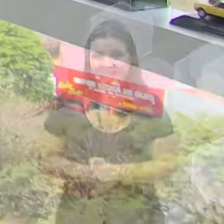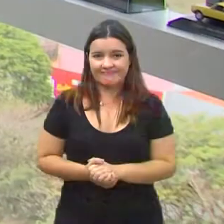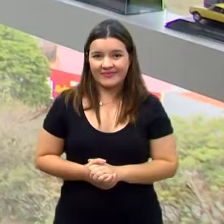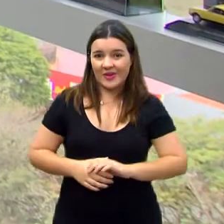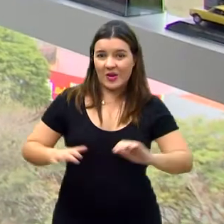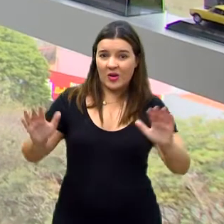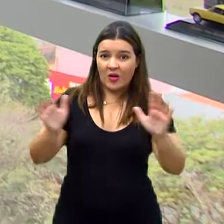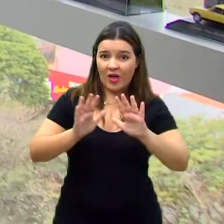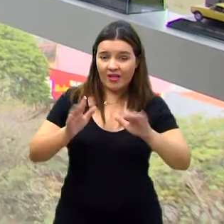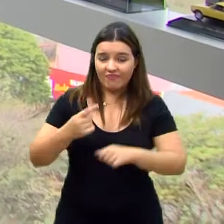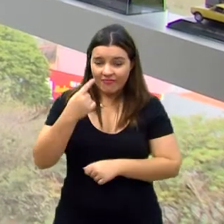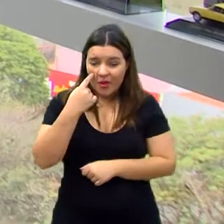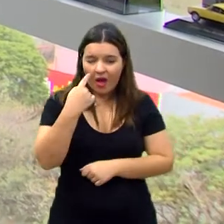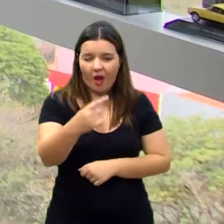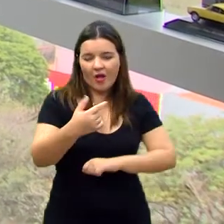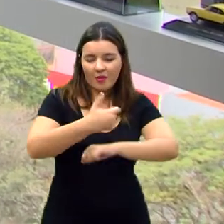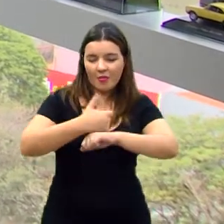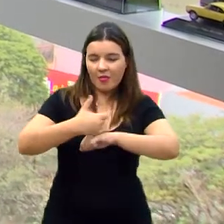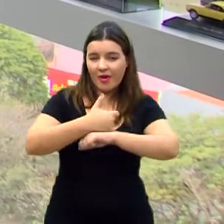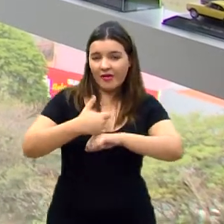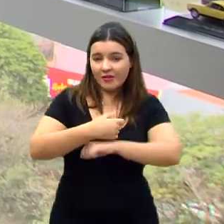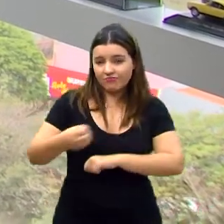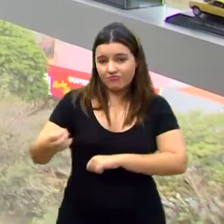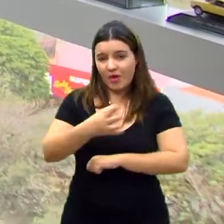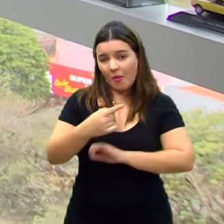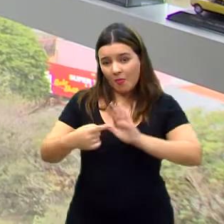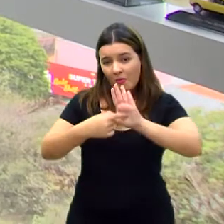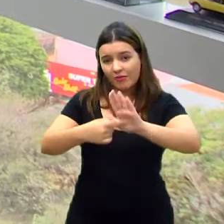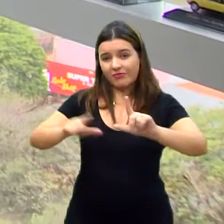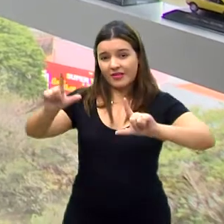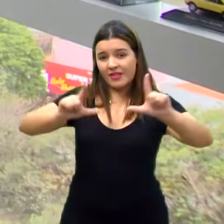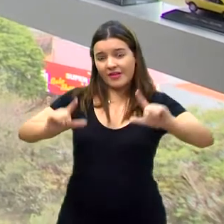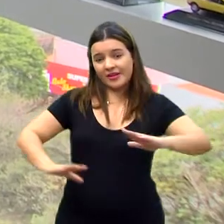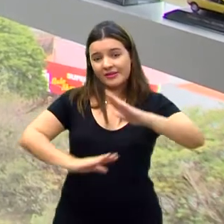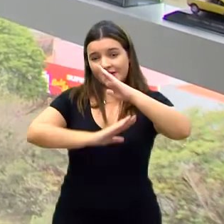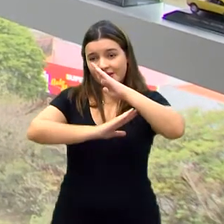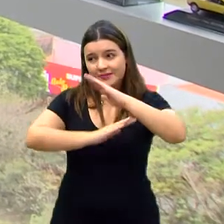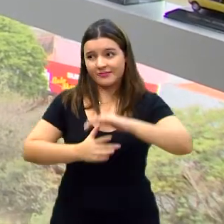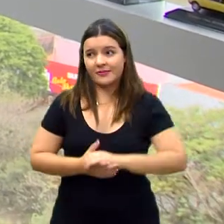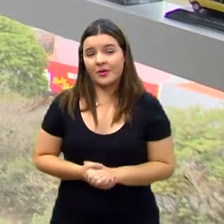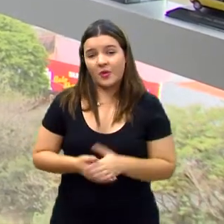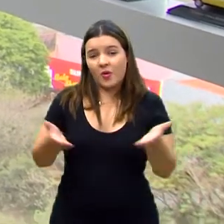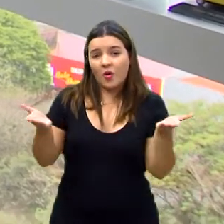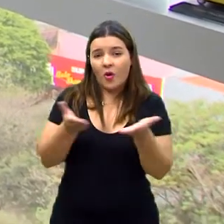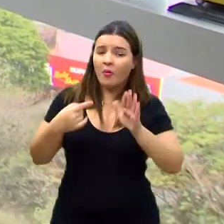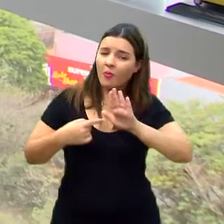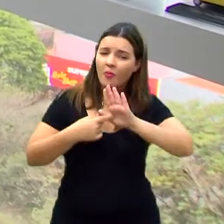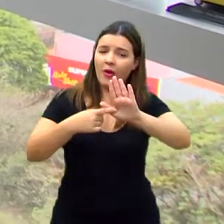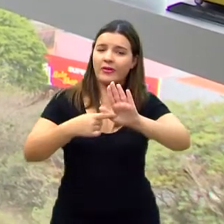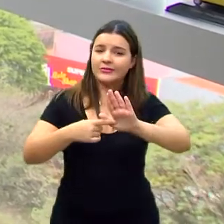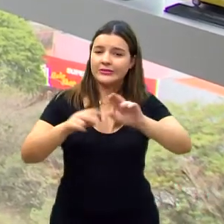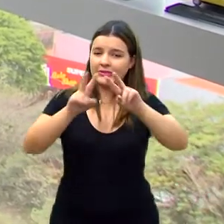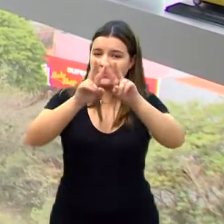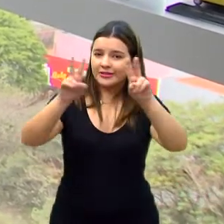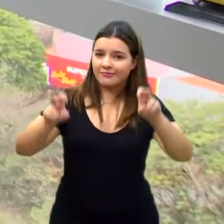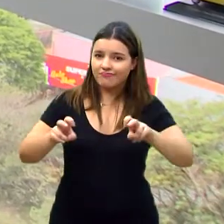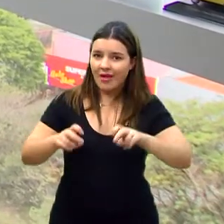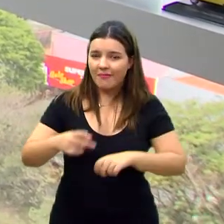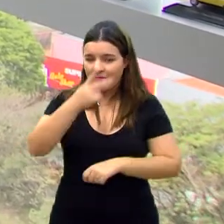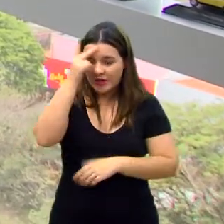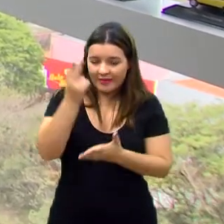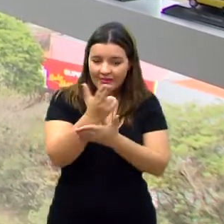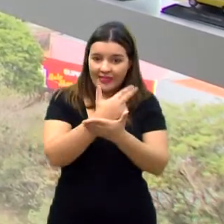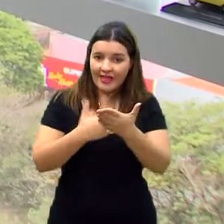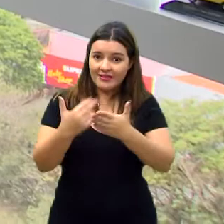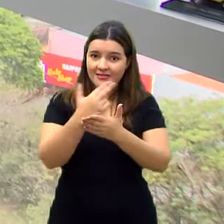e é isso aí é o quadro se liga na profissão aqui na tela da TV Câmara Campinas olha só hoje a gente vai falar sobre designer